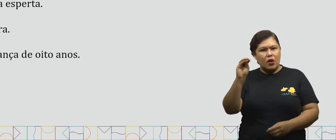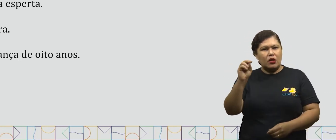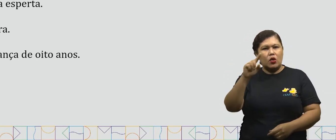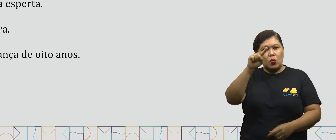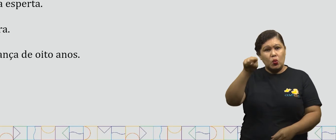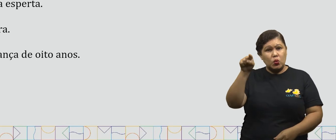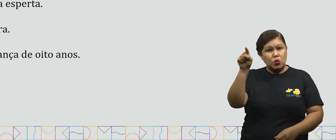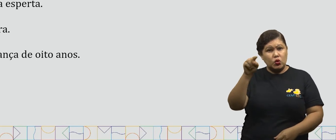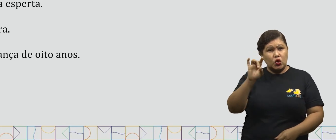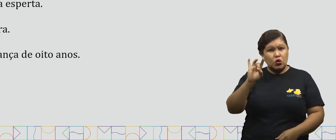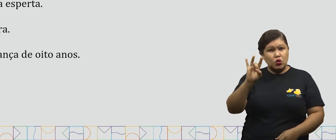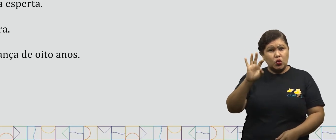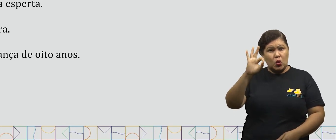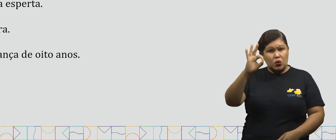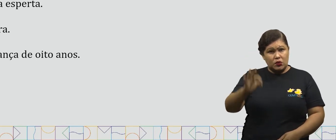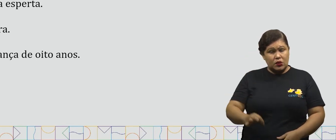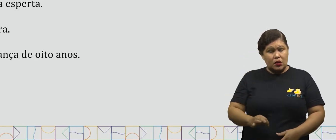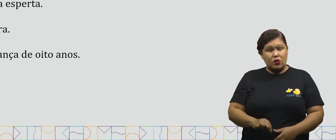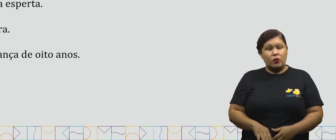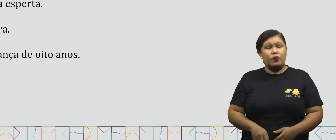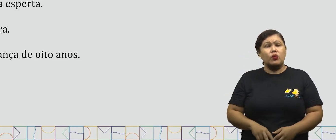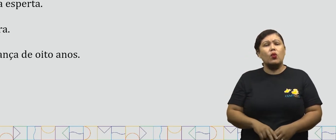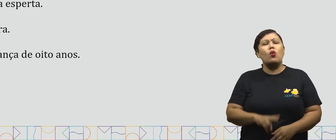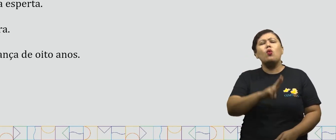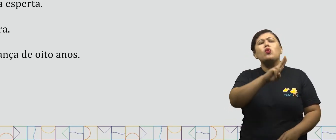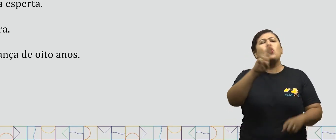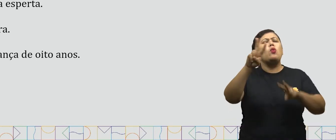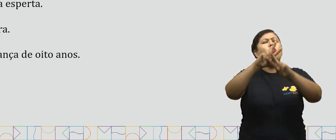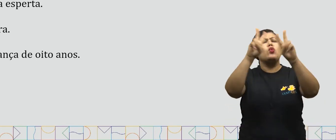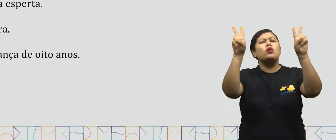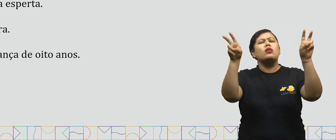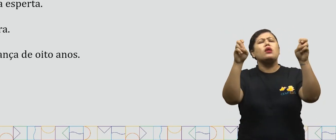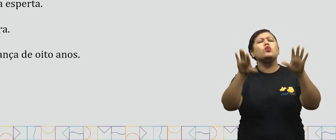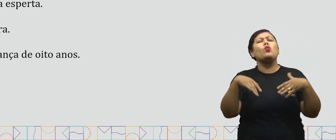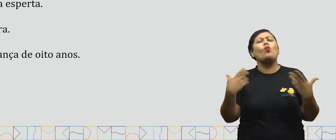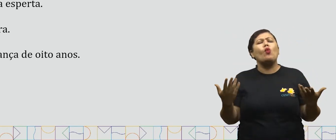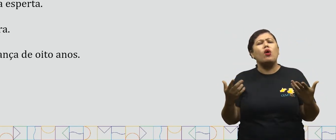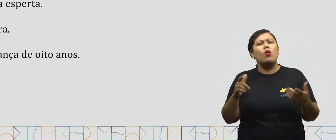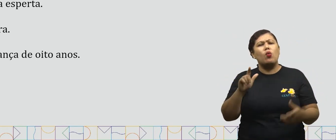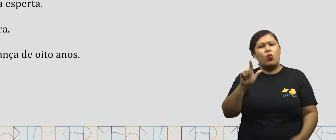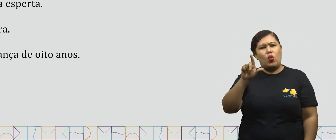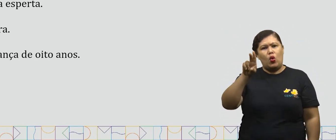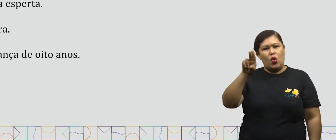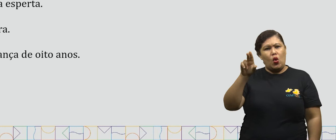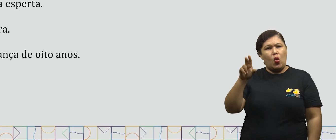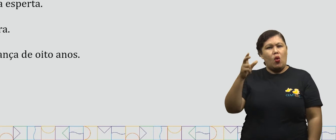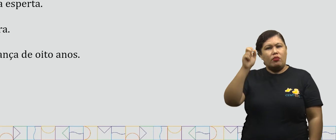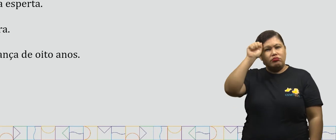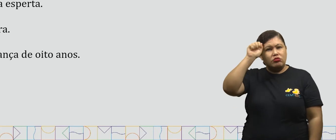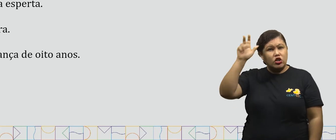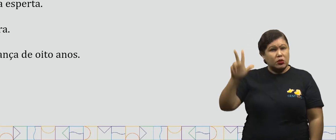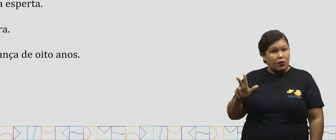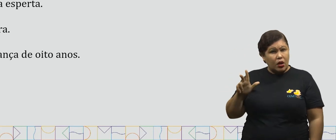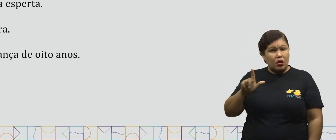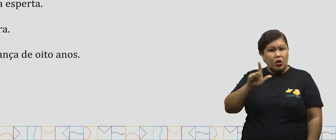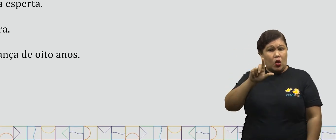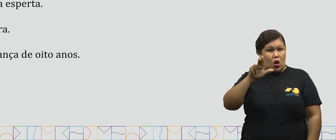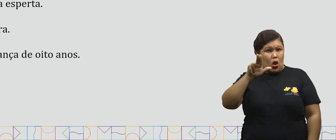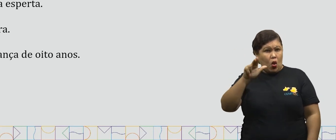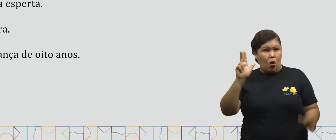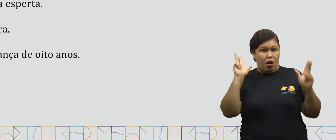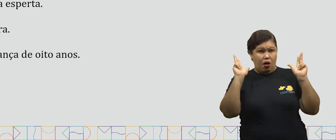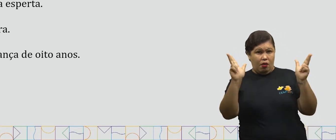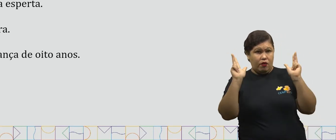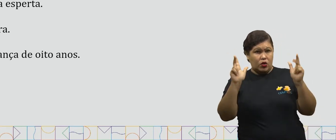nossa aula, marque um X na resposta correta. Letra A. Qual o título do texto? Lu, uma menina